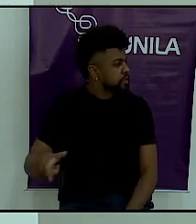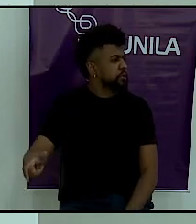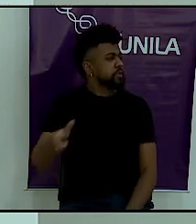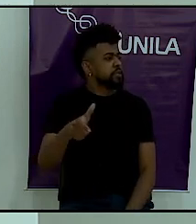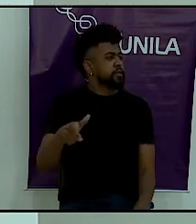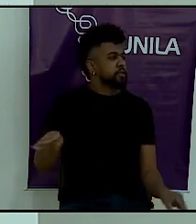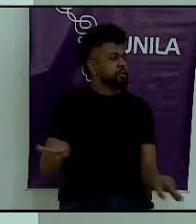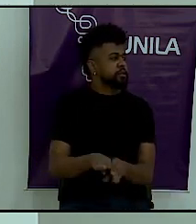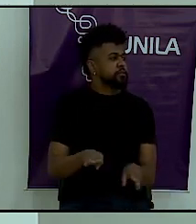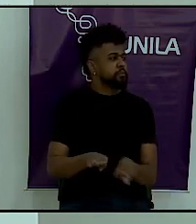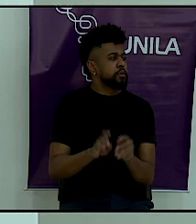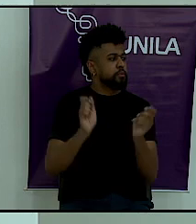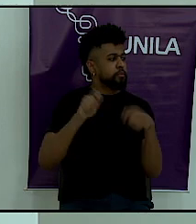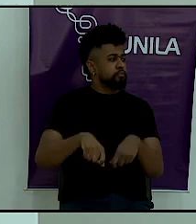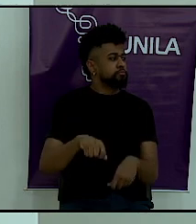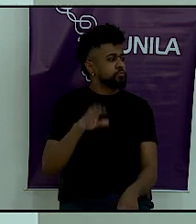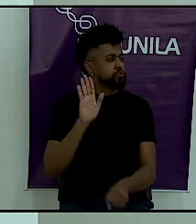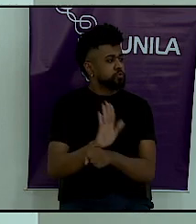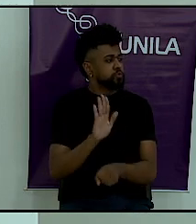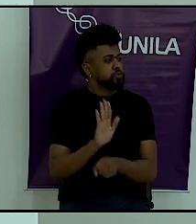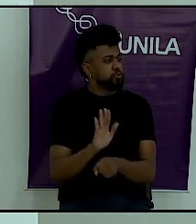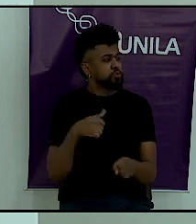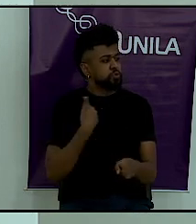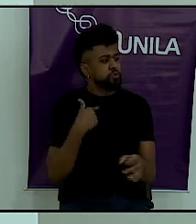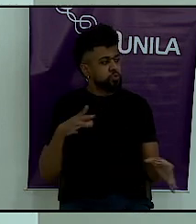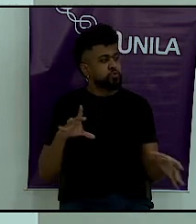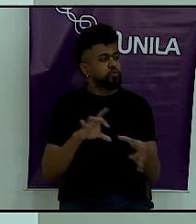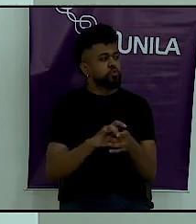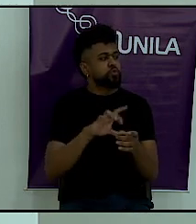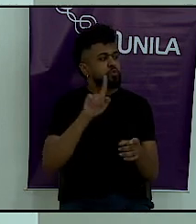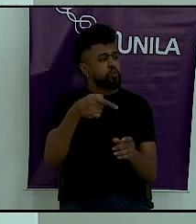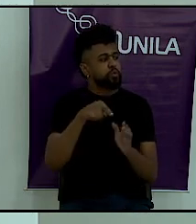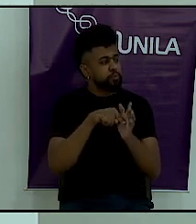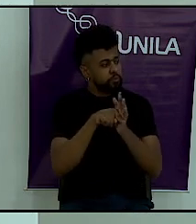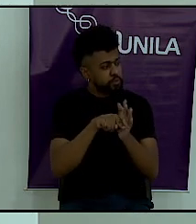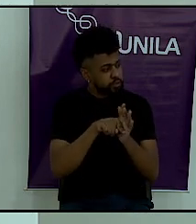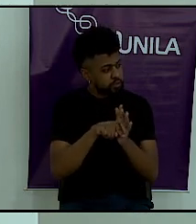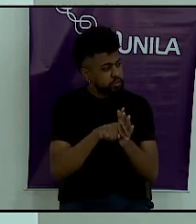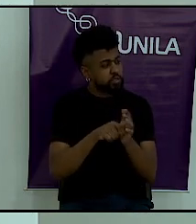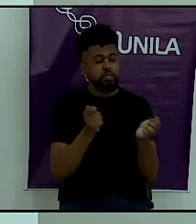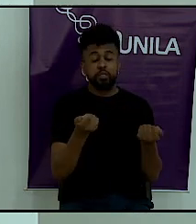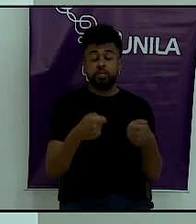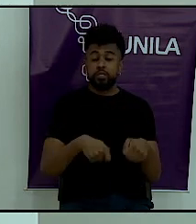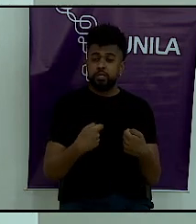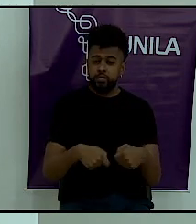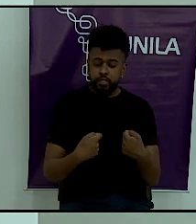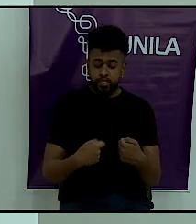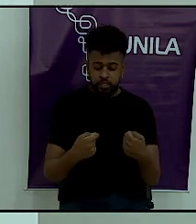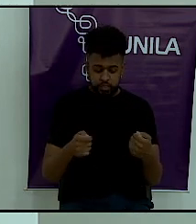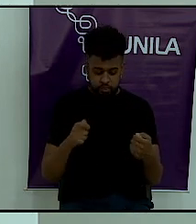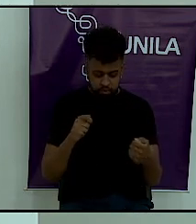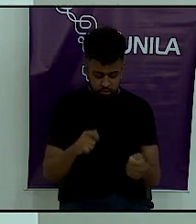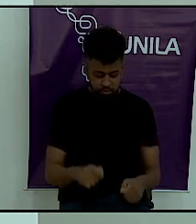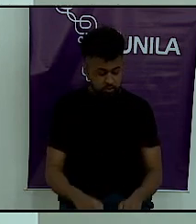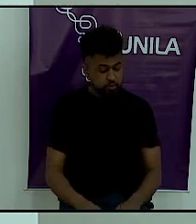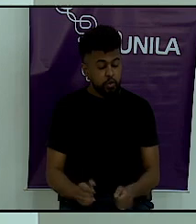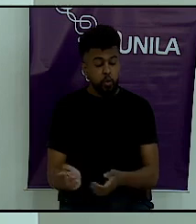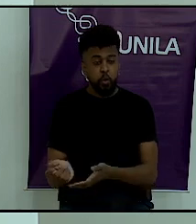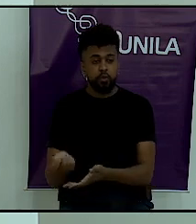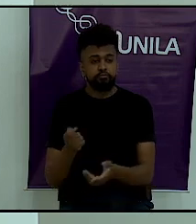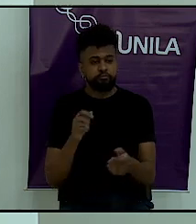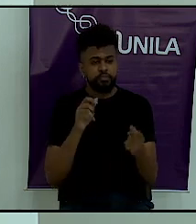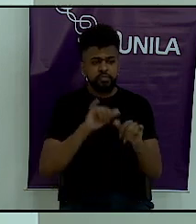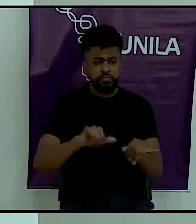também pode favorecer o nosso vínculo com outras pesquisas para levantamento de necessidades e realmente coleta de dados em uma